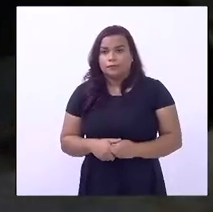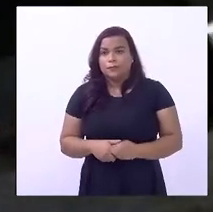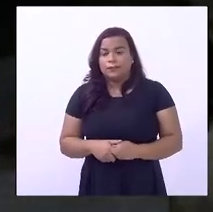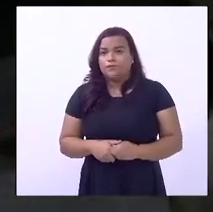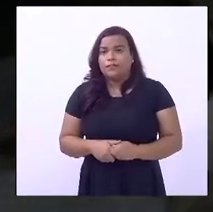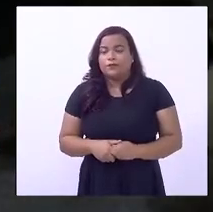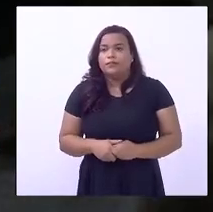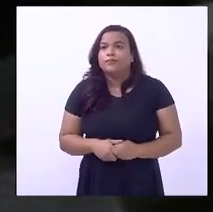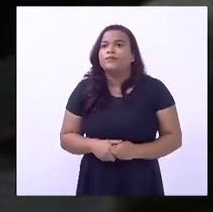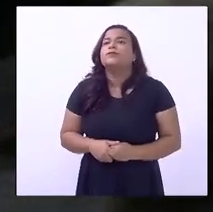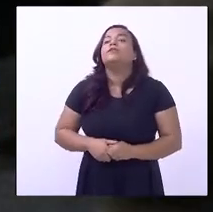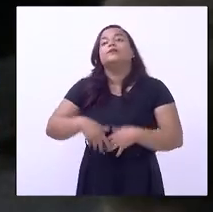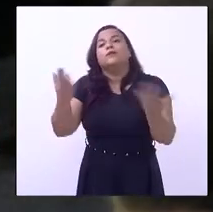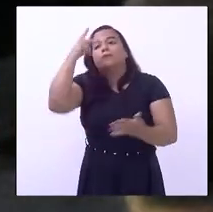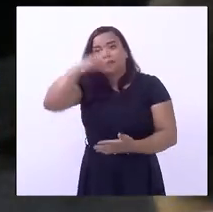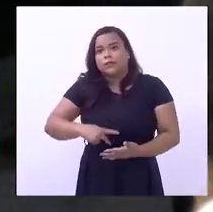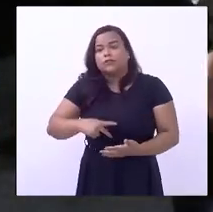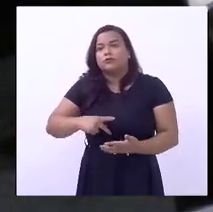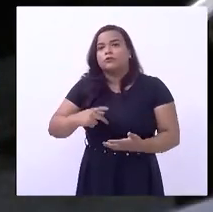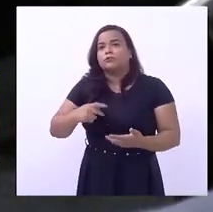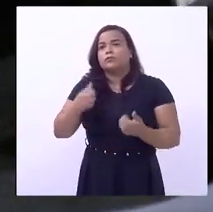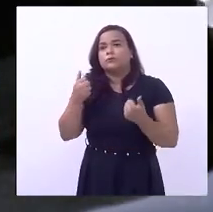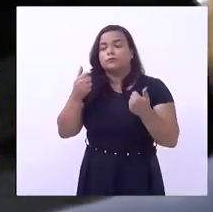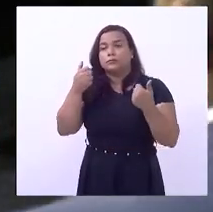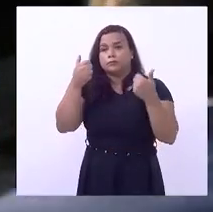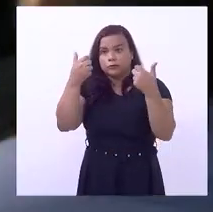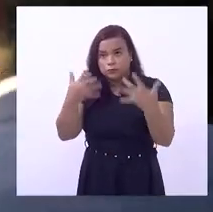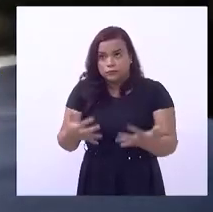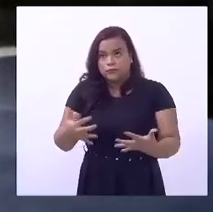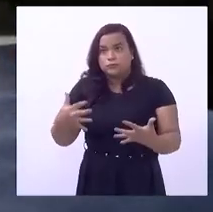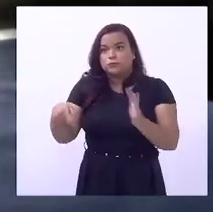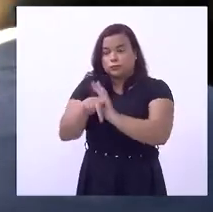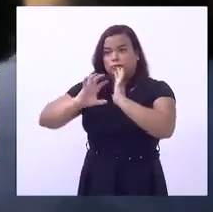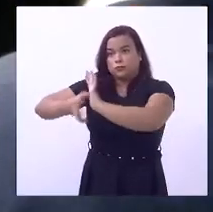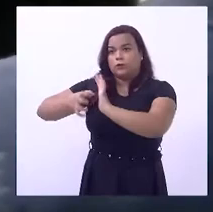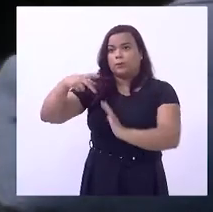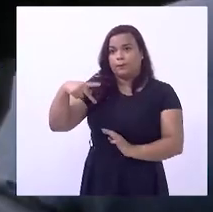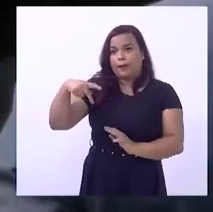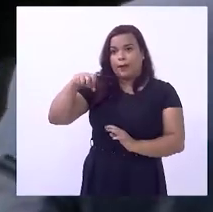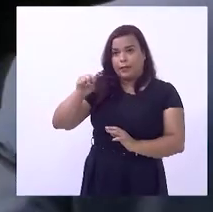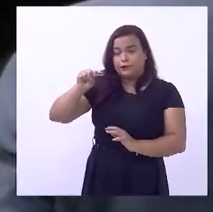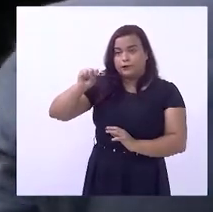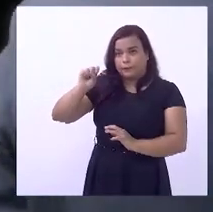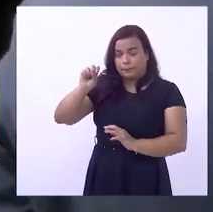Presidente, caminhando aqui pelo PSB com o PT,